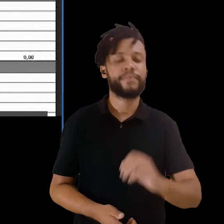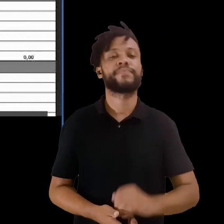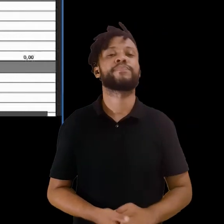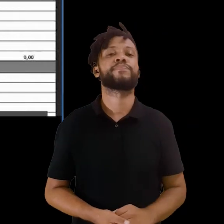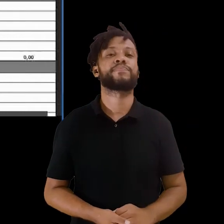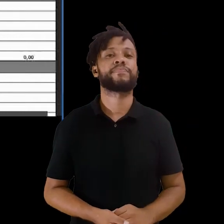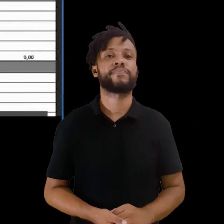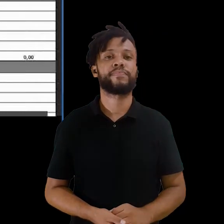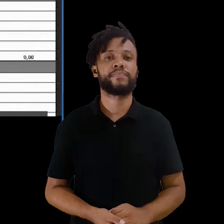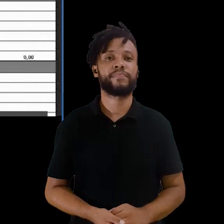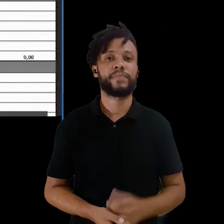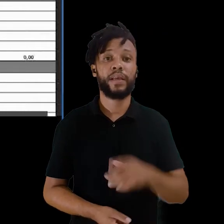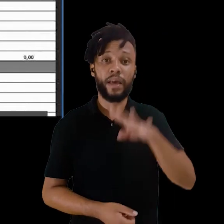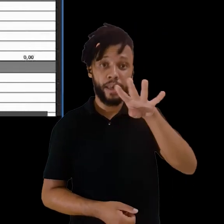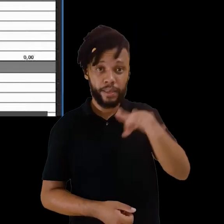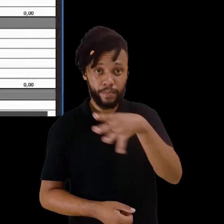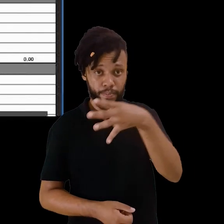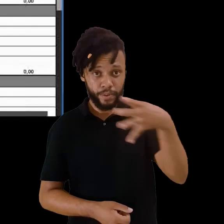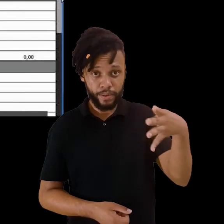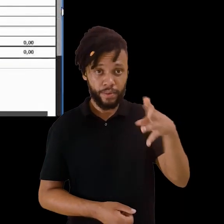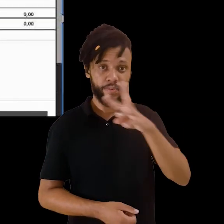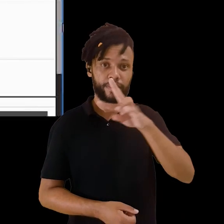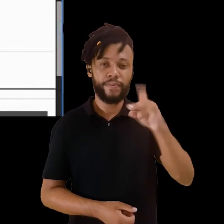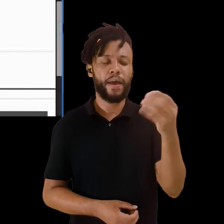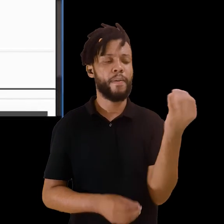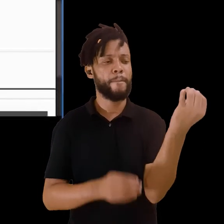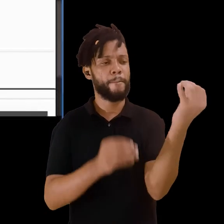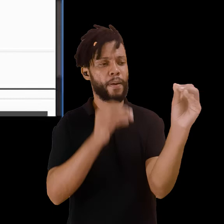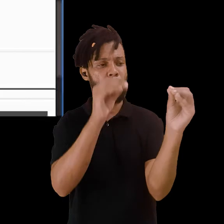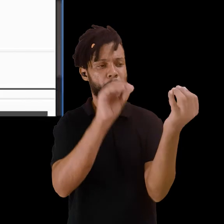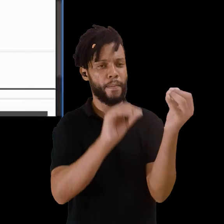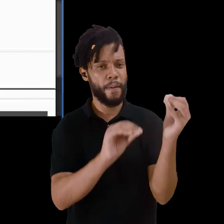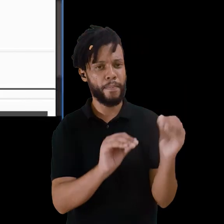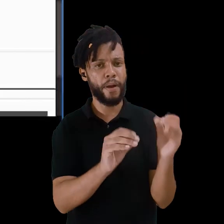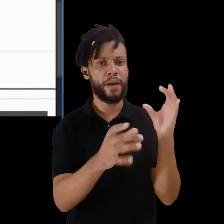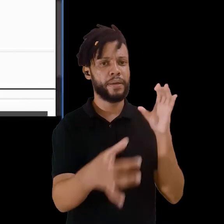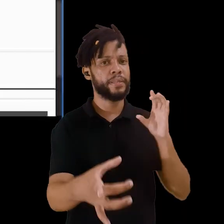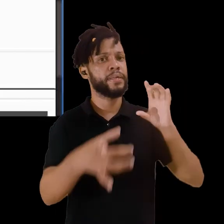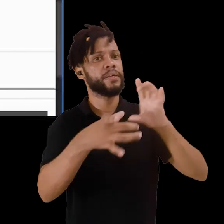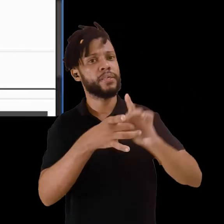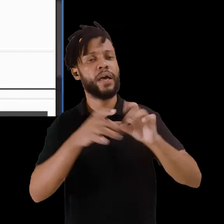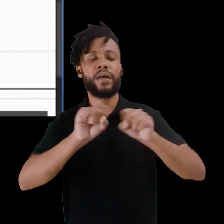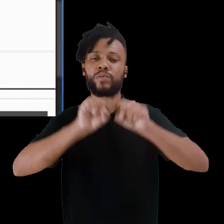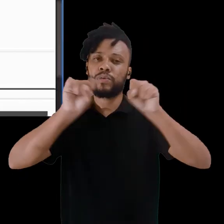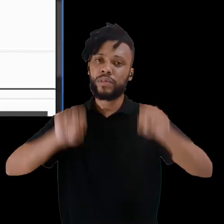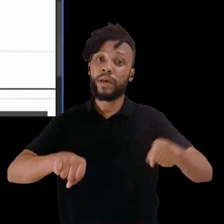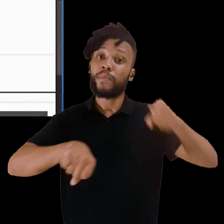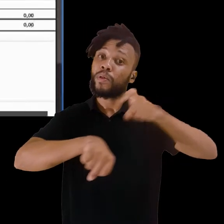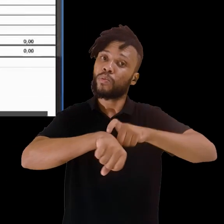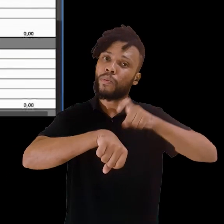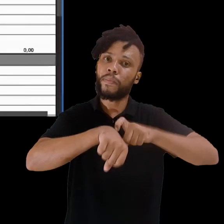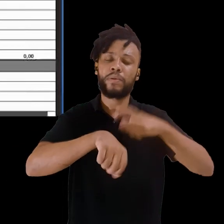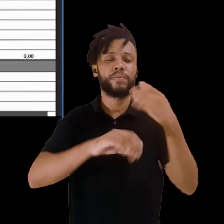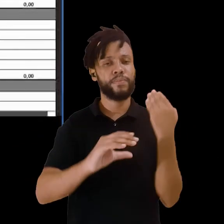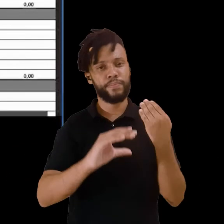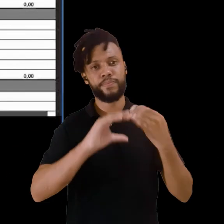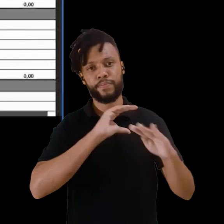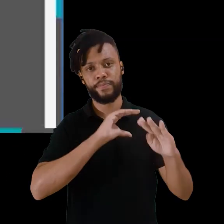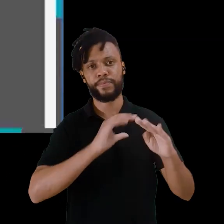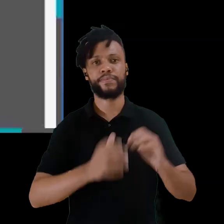bom? Essa planilha você vai preencher e anexar no sistema, tá? No momento do